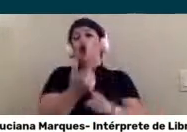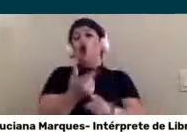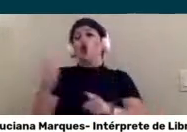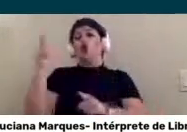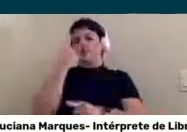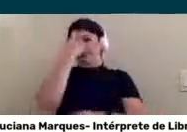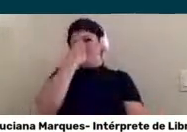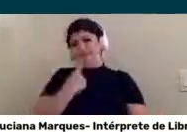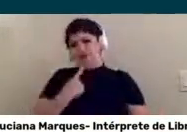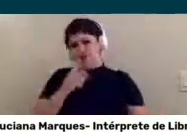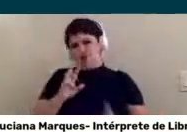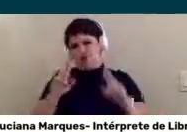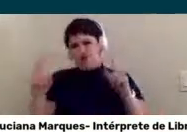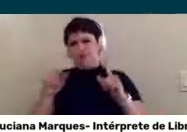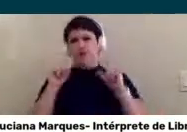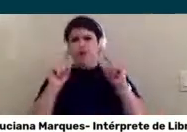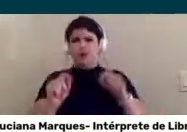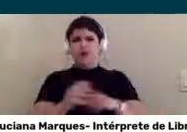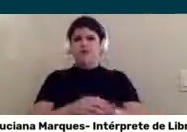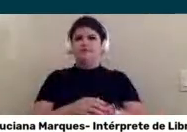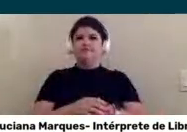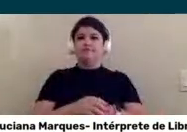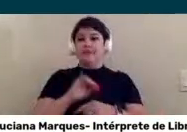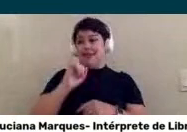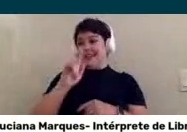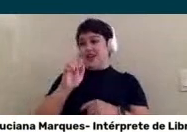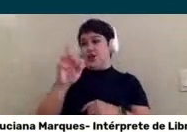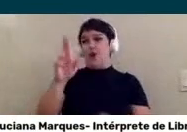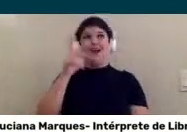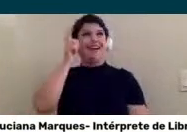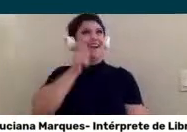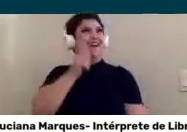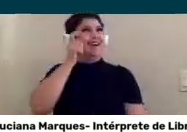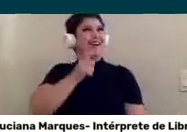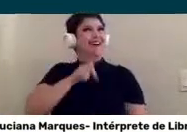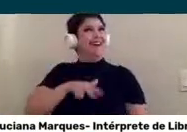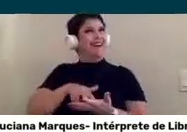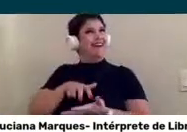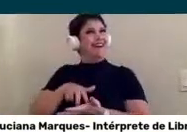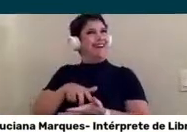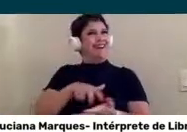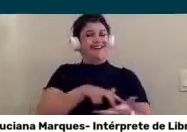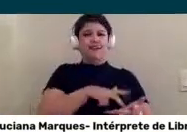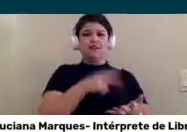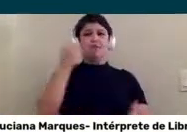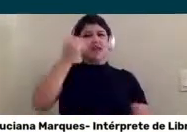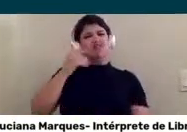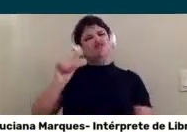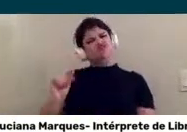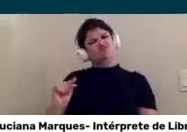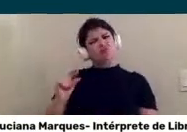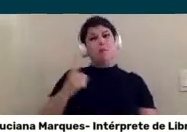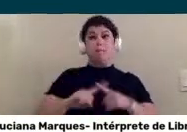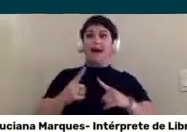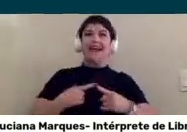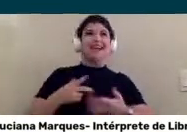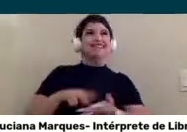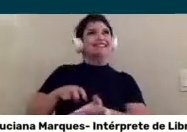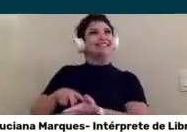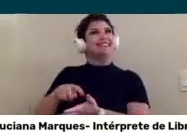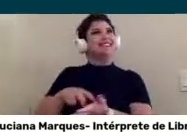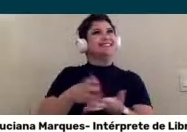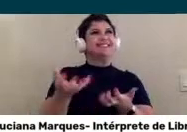diferente, seria o Igor interessado, que tem menos experiência, mas tem muita empolgação. Talvez essa